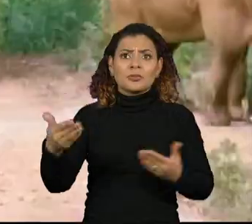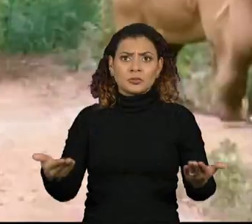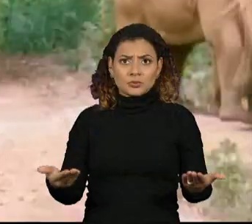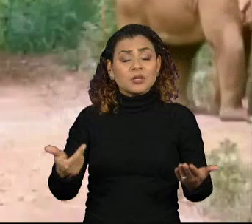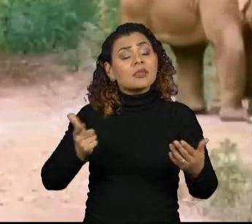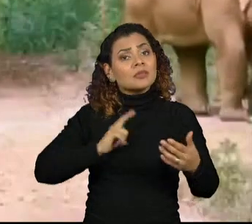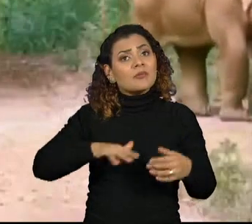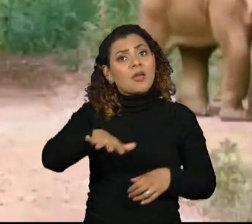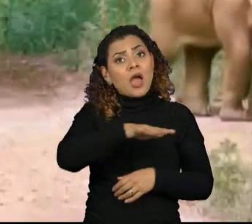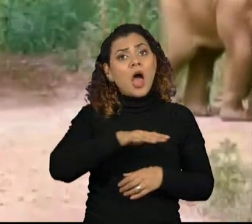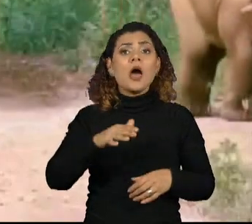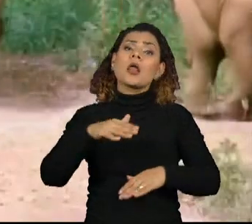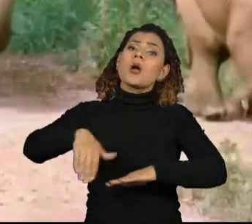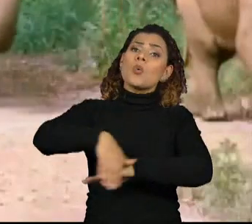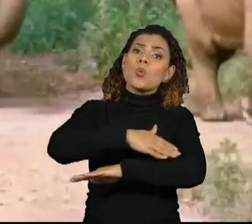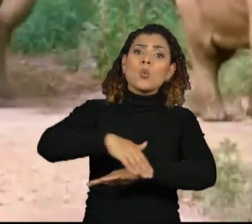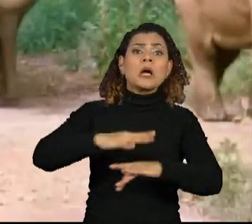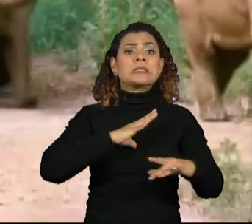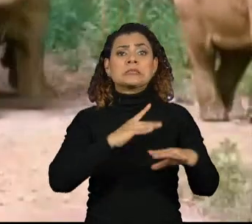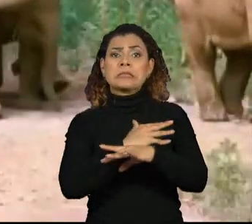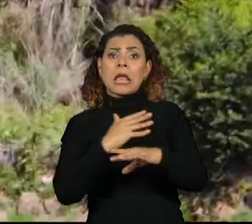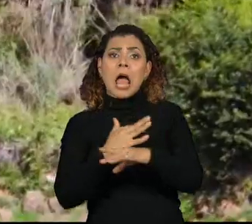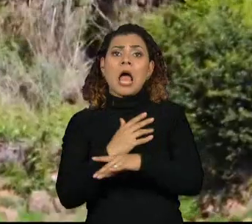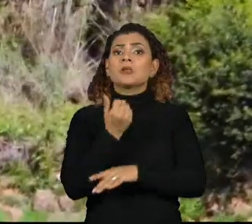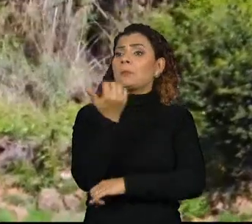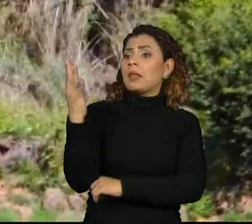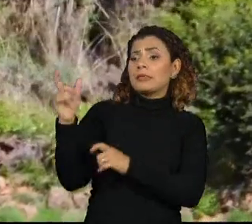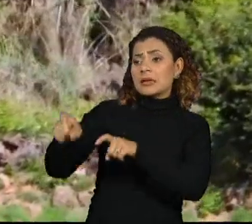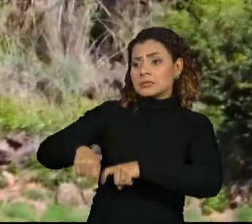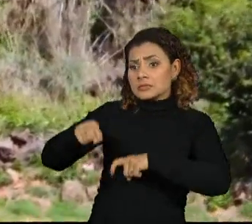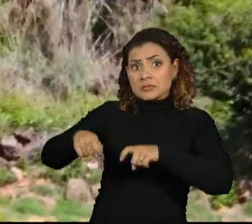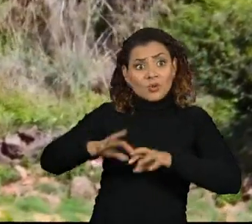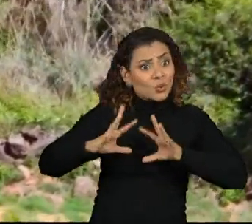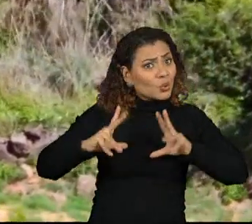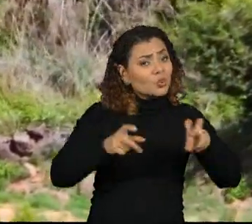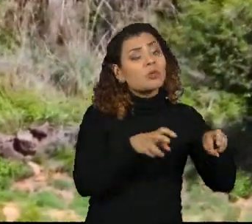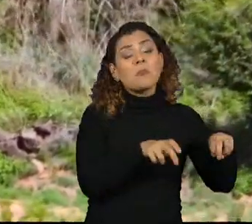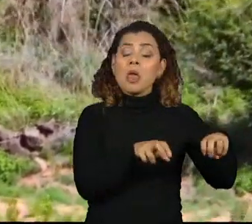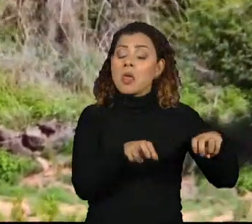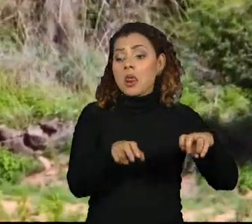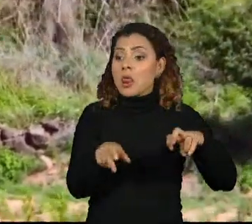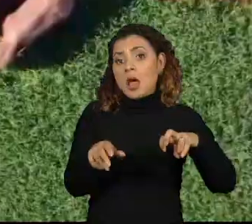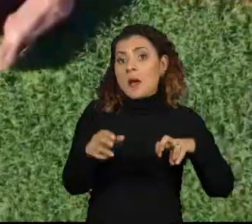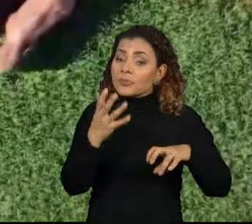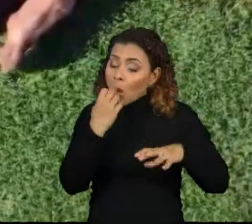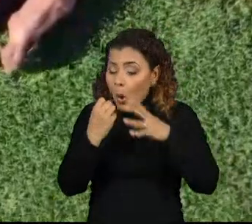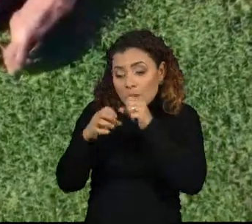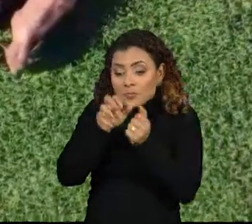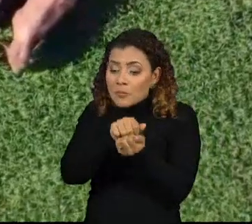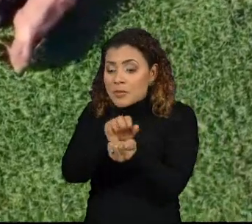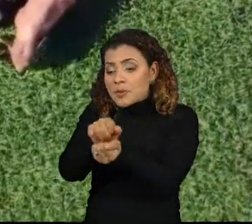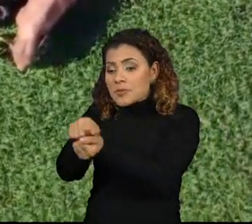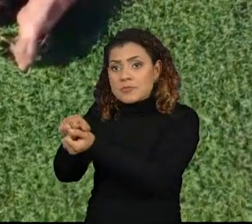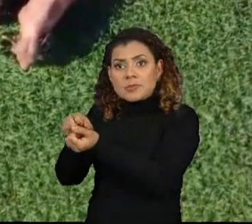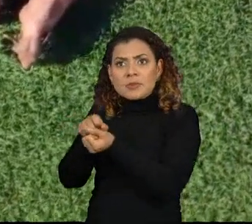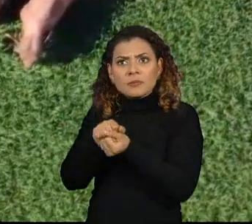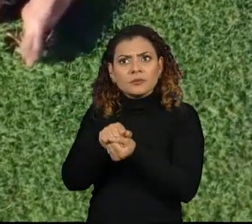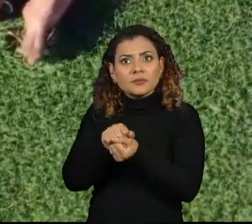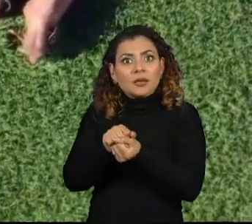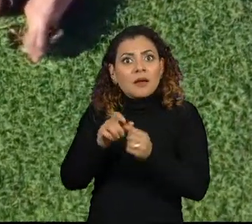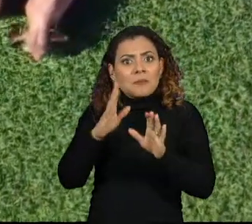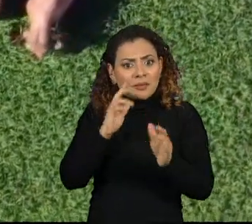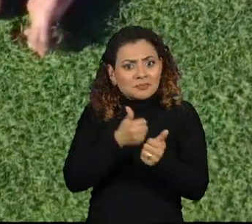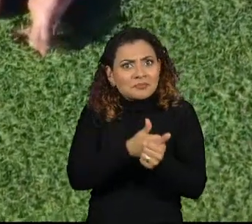por regiões urbanas e invadiram plantações e propriedades em busca de comida. Uma equipe monitora e